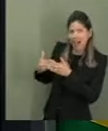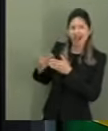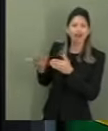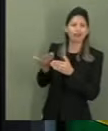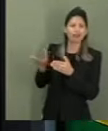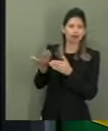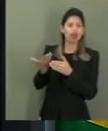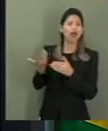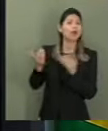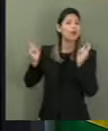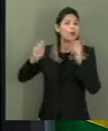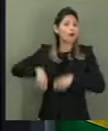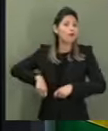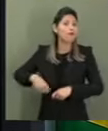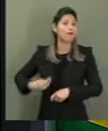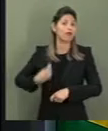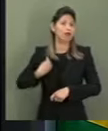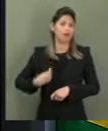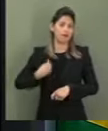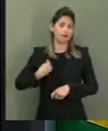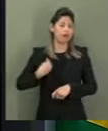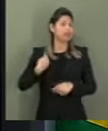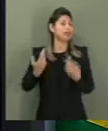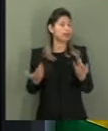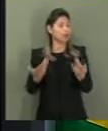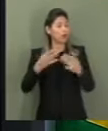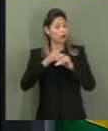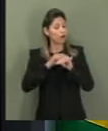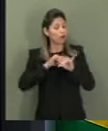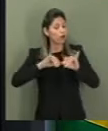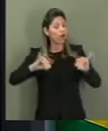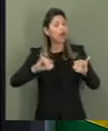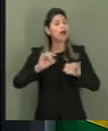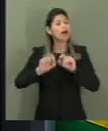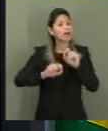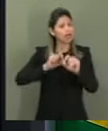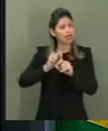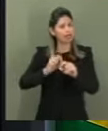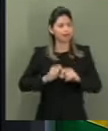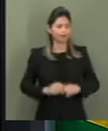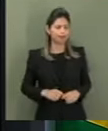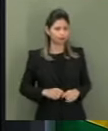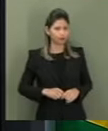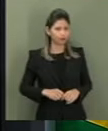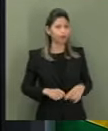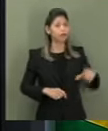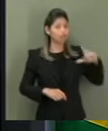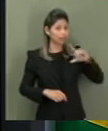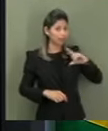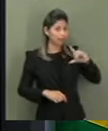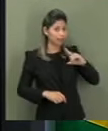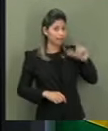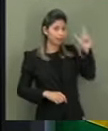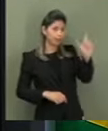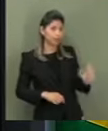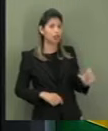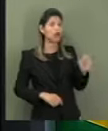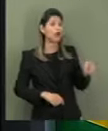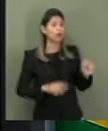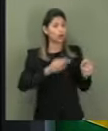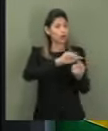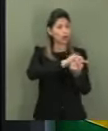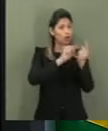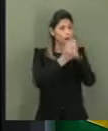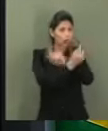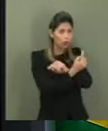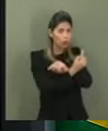palavras, lembro aqui, de Irushulmi, ele disse, os opostos, o